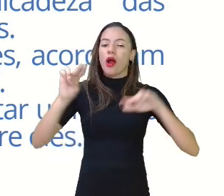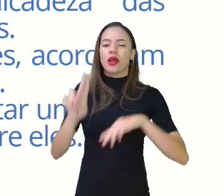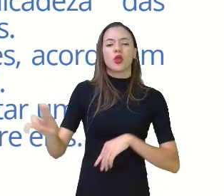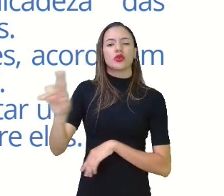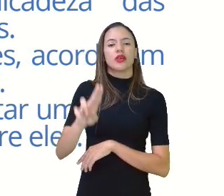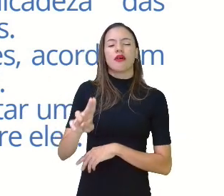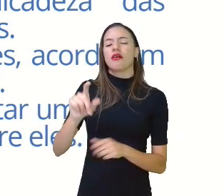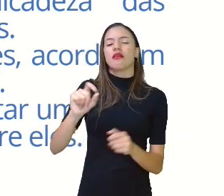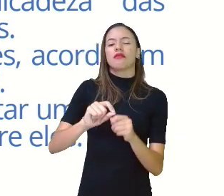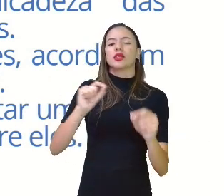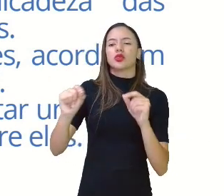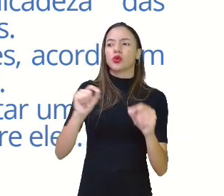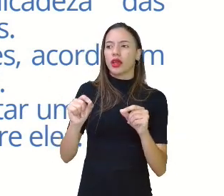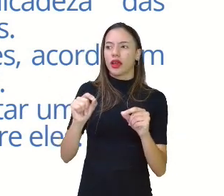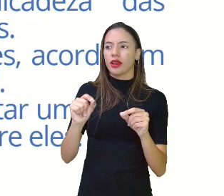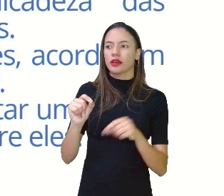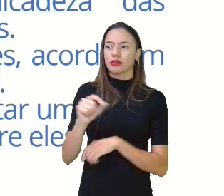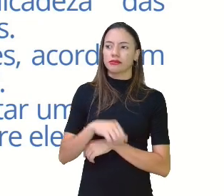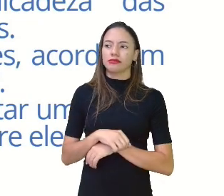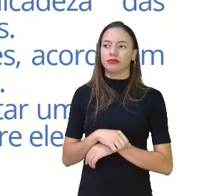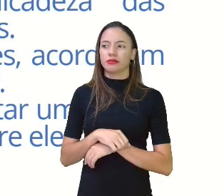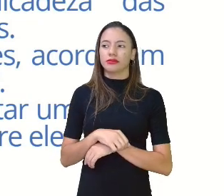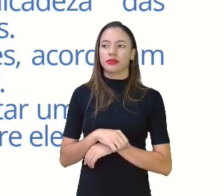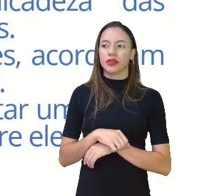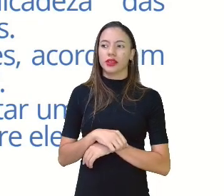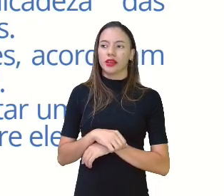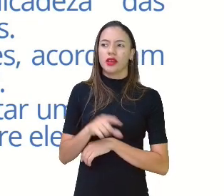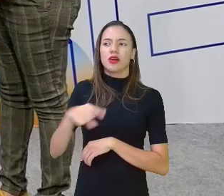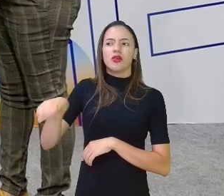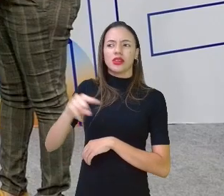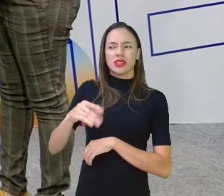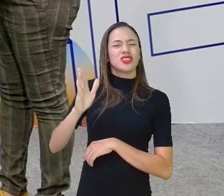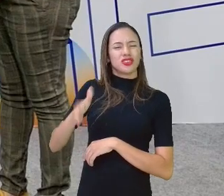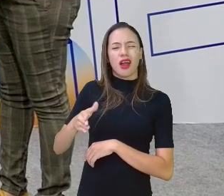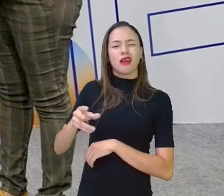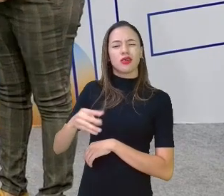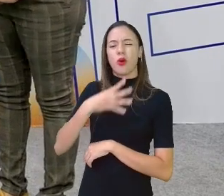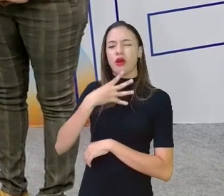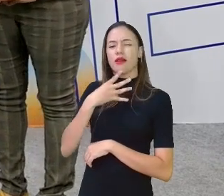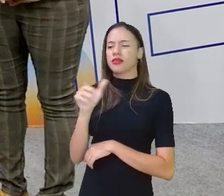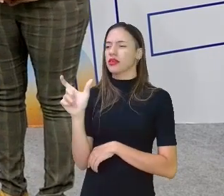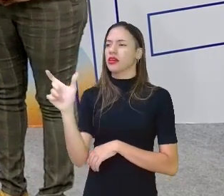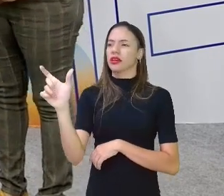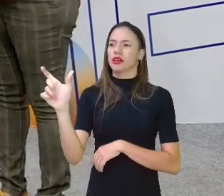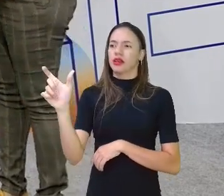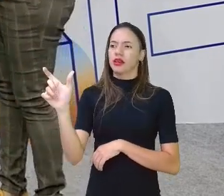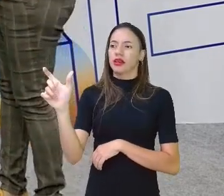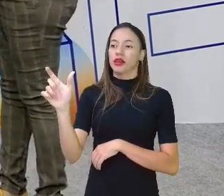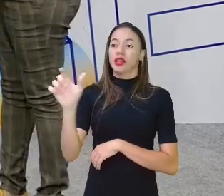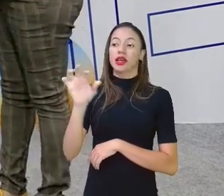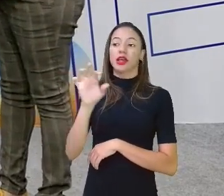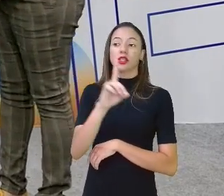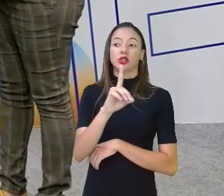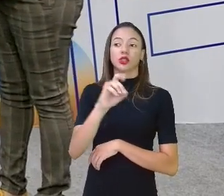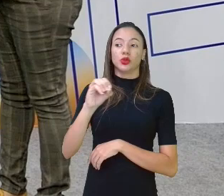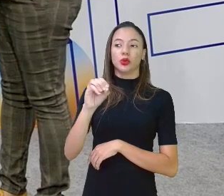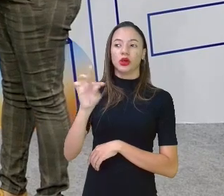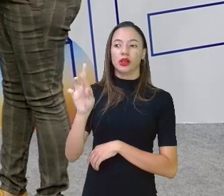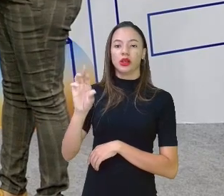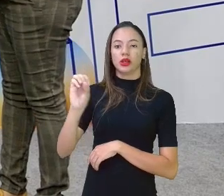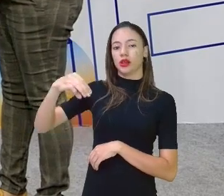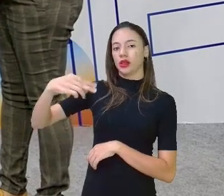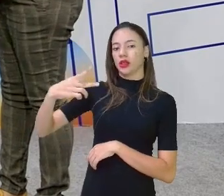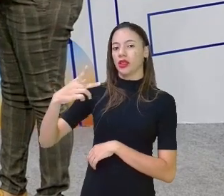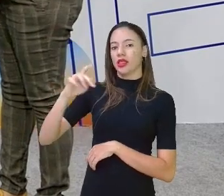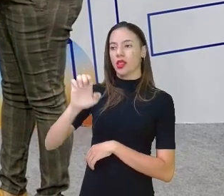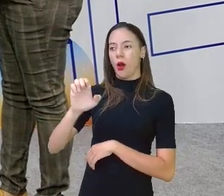gente chama de trompe-l'œil. Vocês já escutaram esse nome? De trompe-l'œil? Sim. Não. Ah,